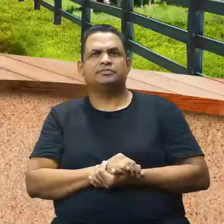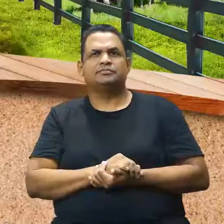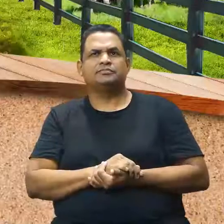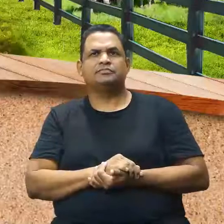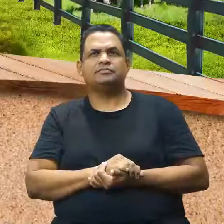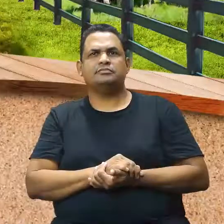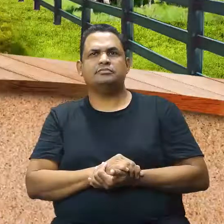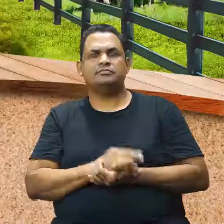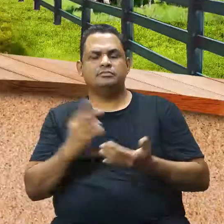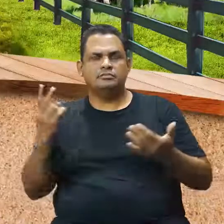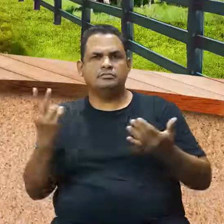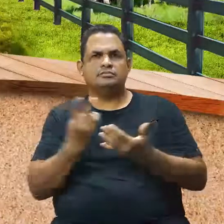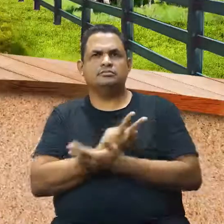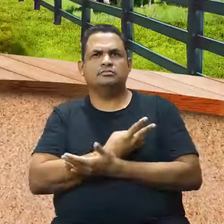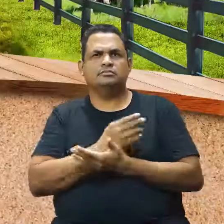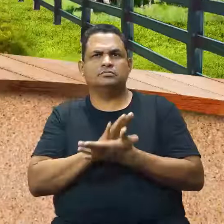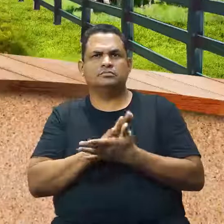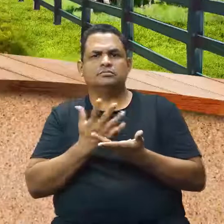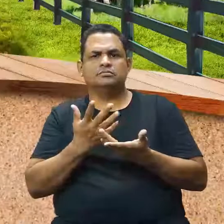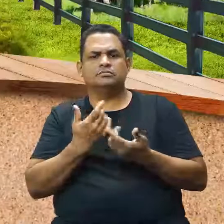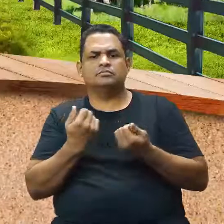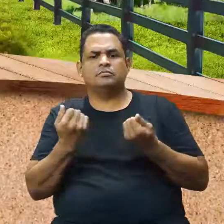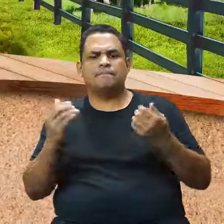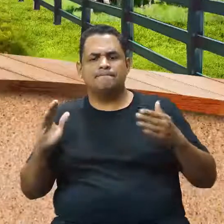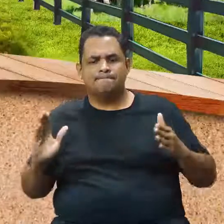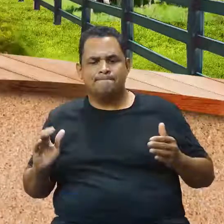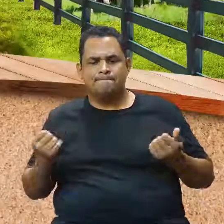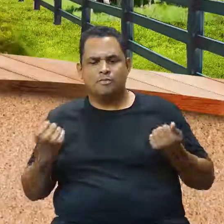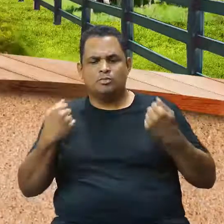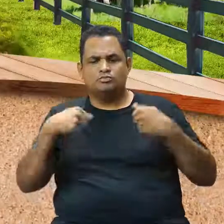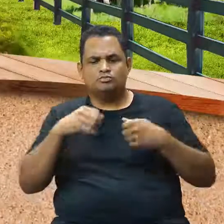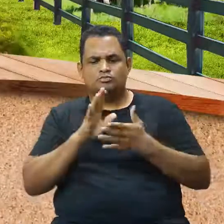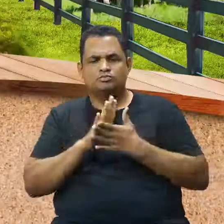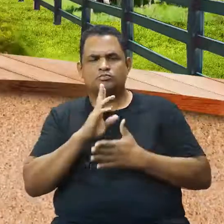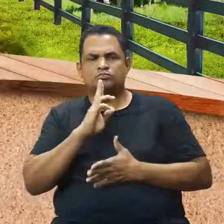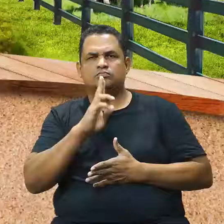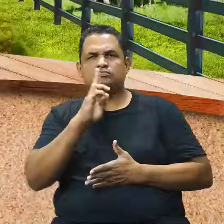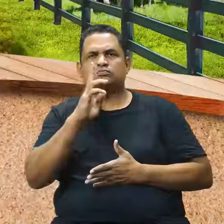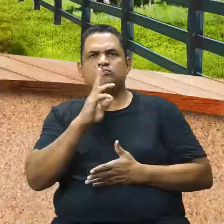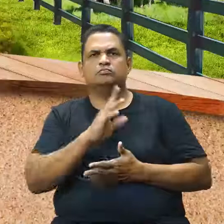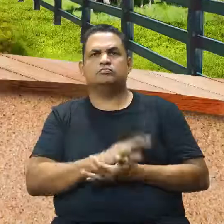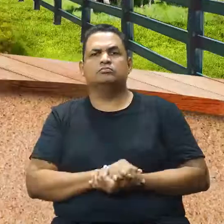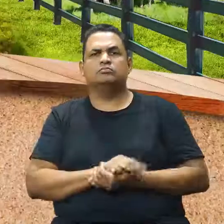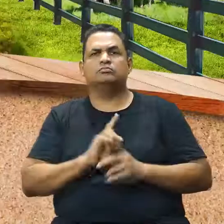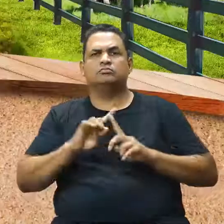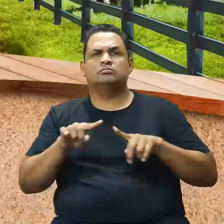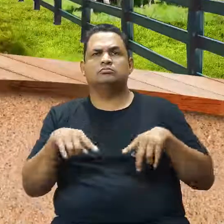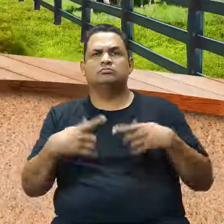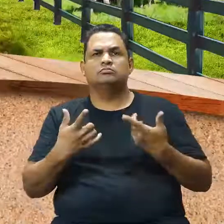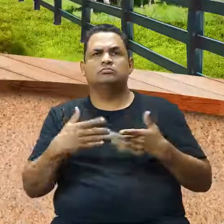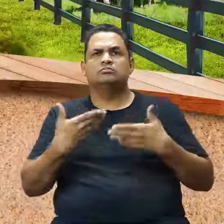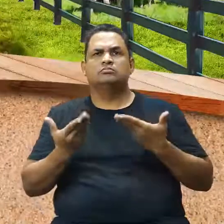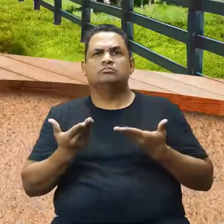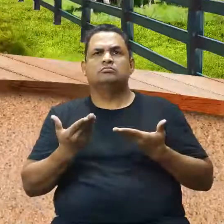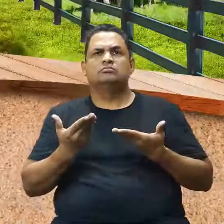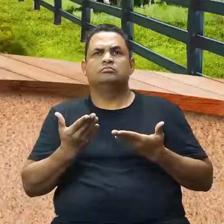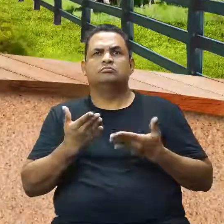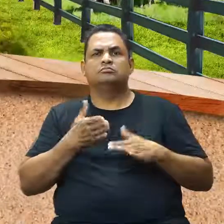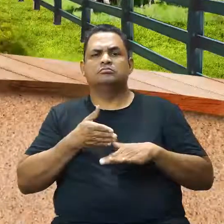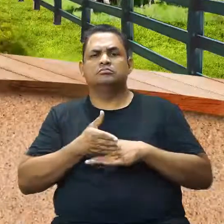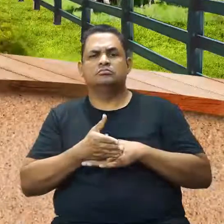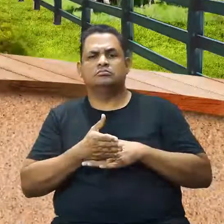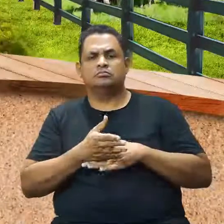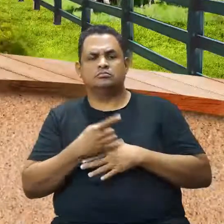como um fator, um agente que proporciona manutenção. Mas, quando a gente entra com